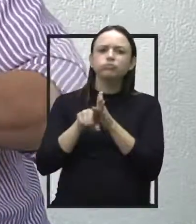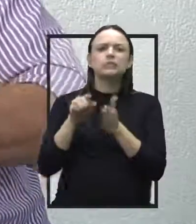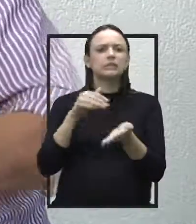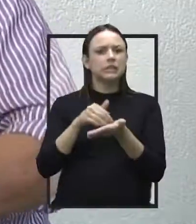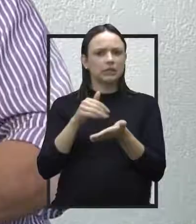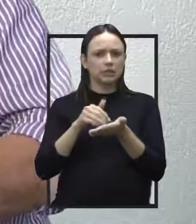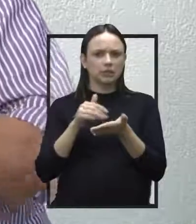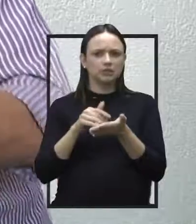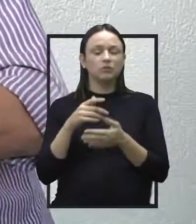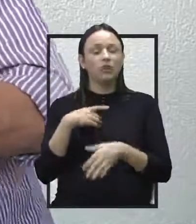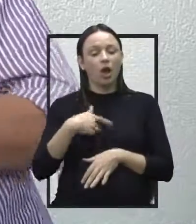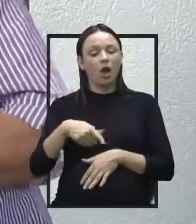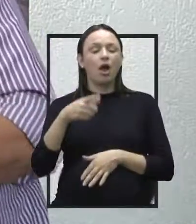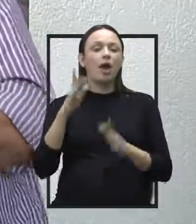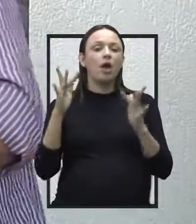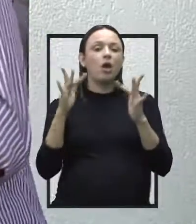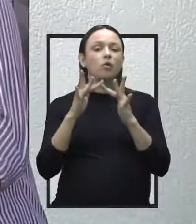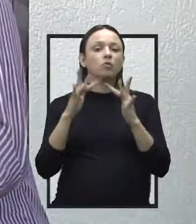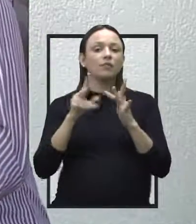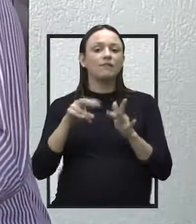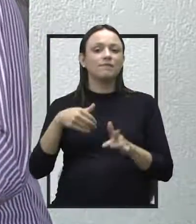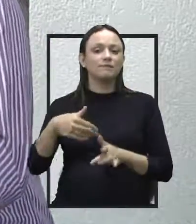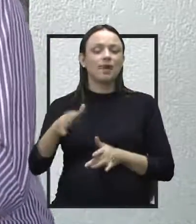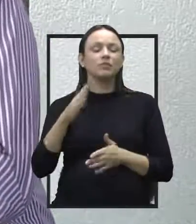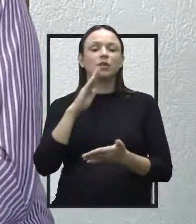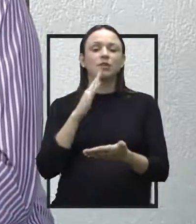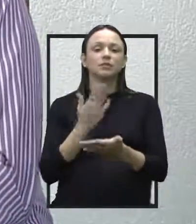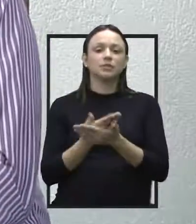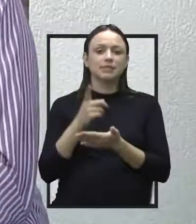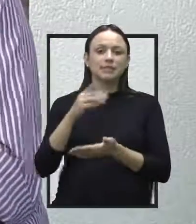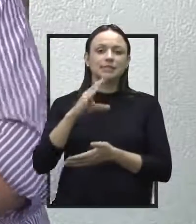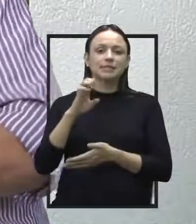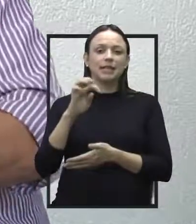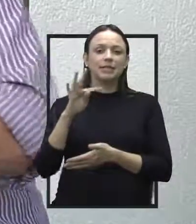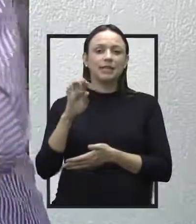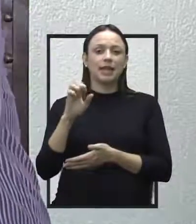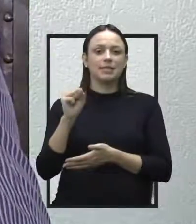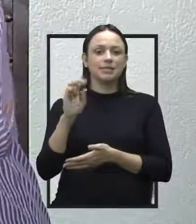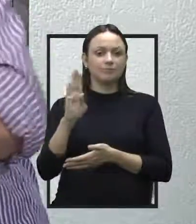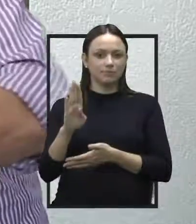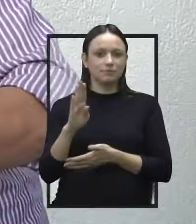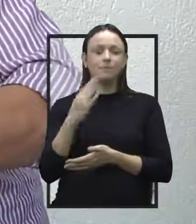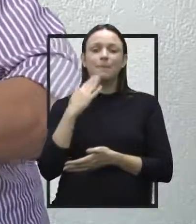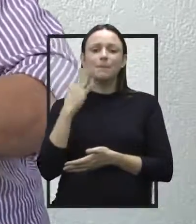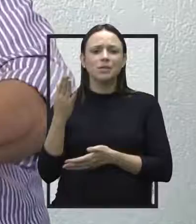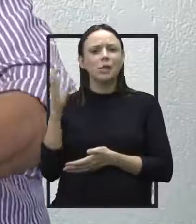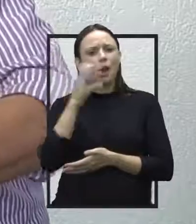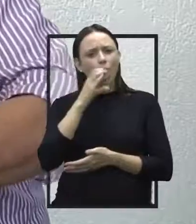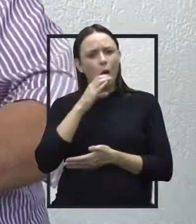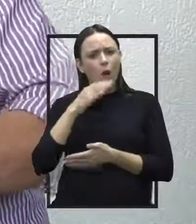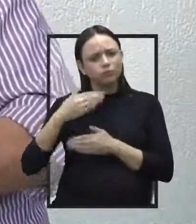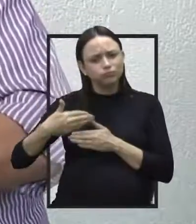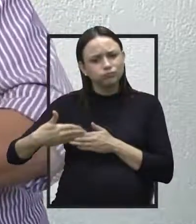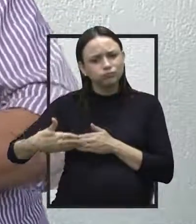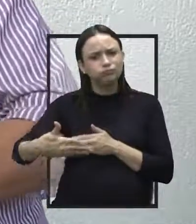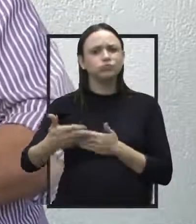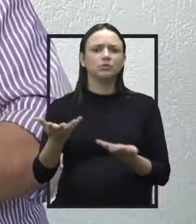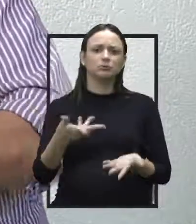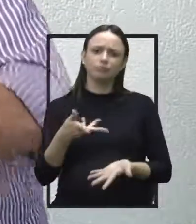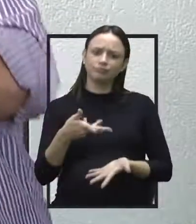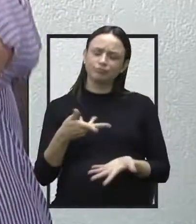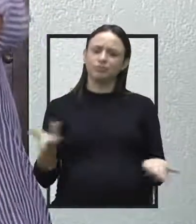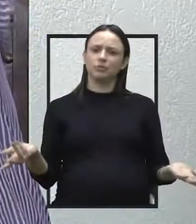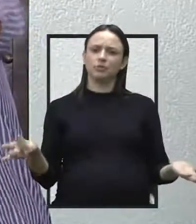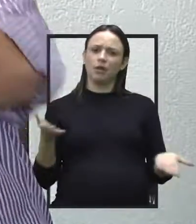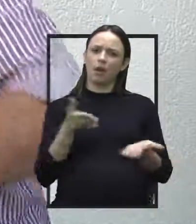e vamos entrar em contato através desse requerimento, entrar em contato com a CETESB, pedir que agilize o mais rápido possível a